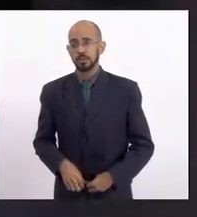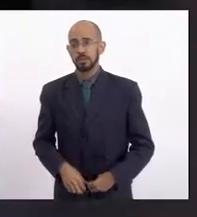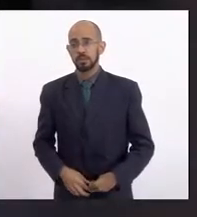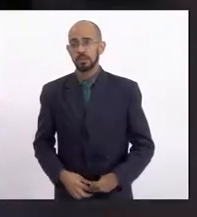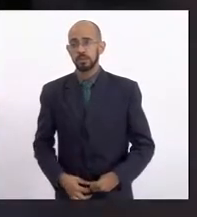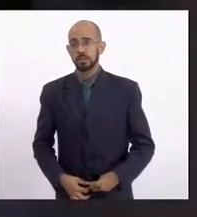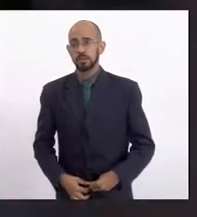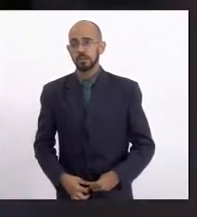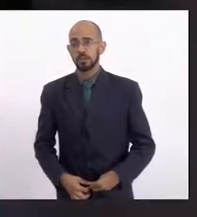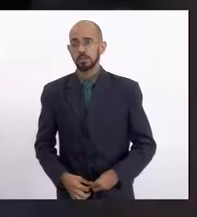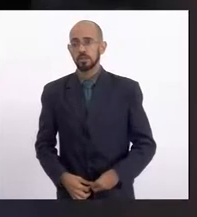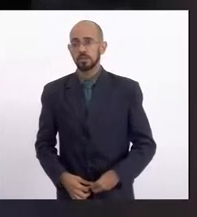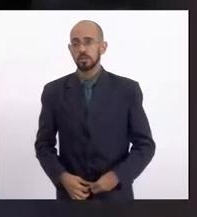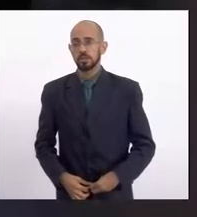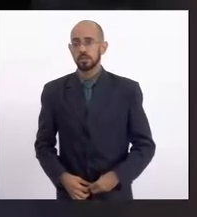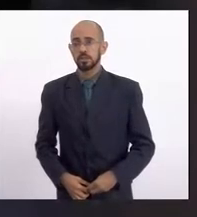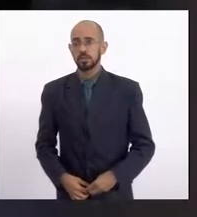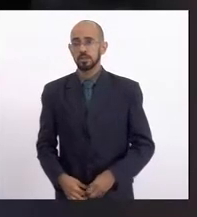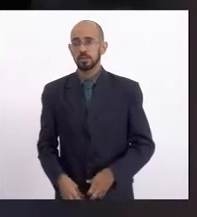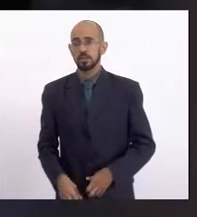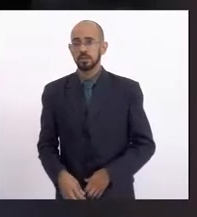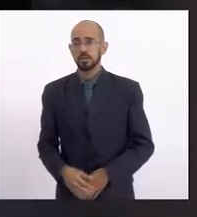E aí